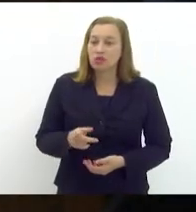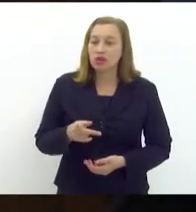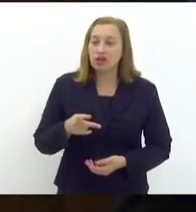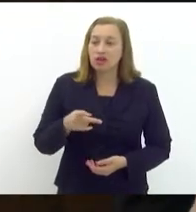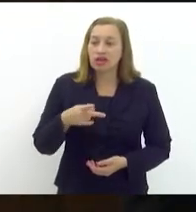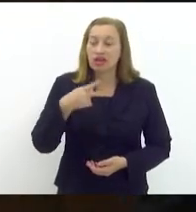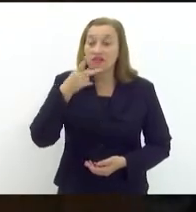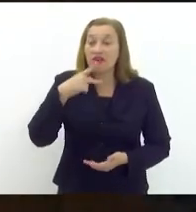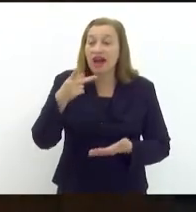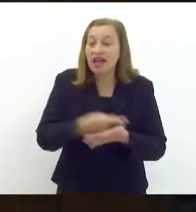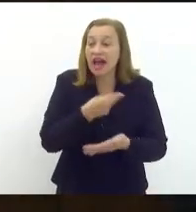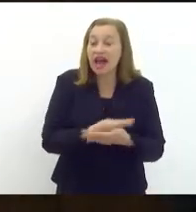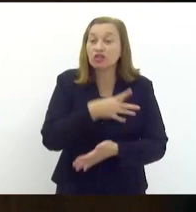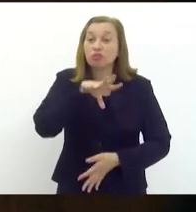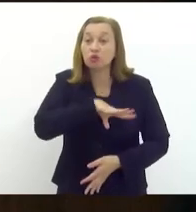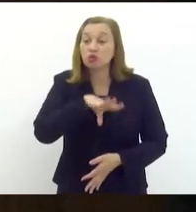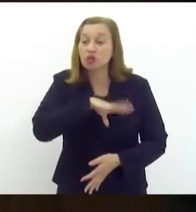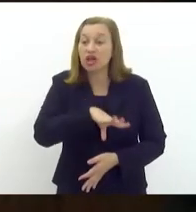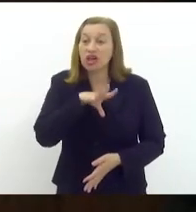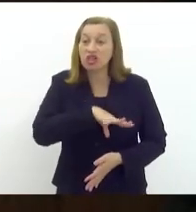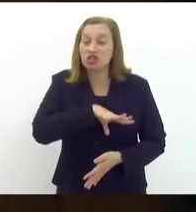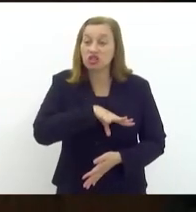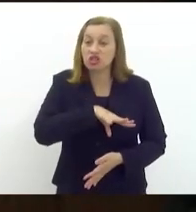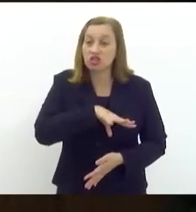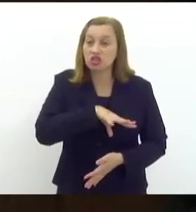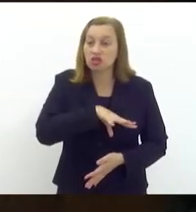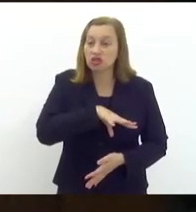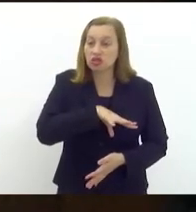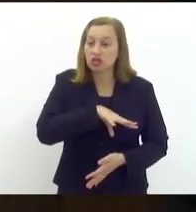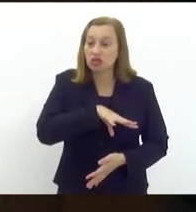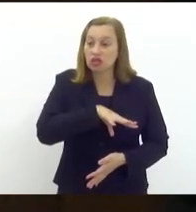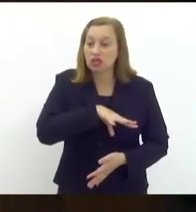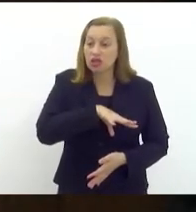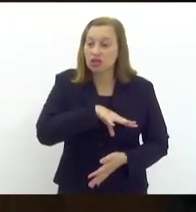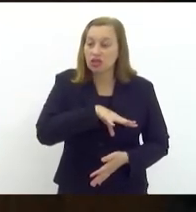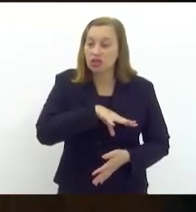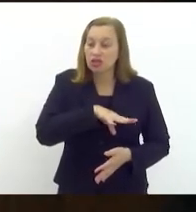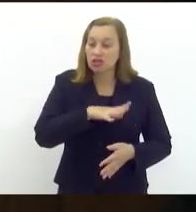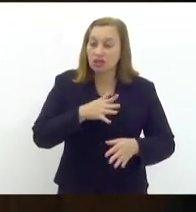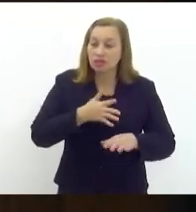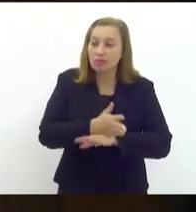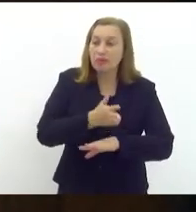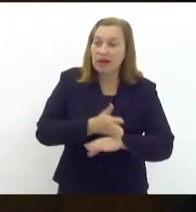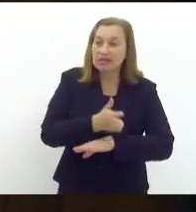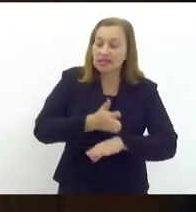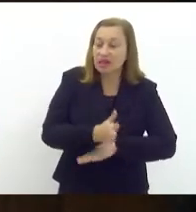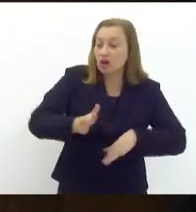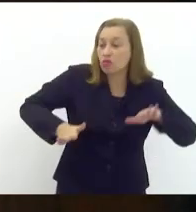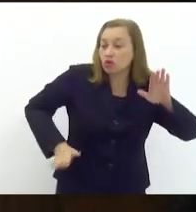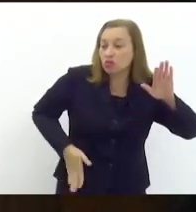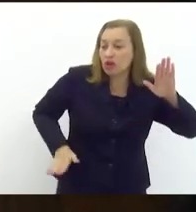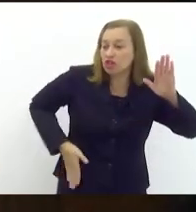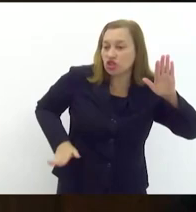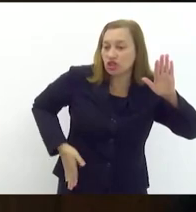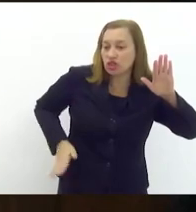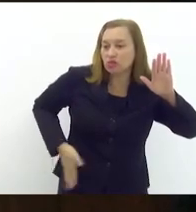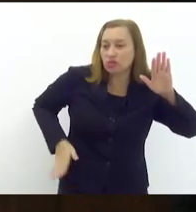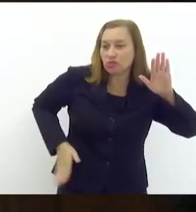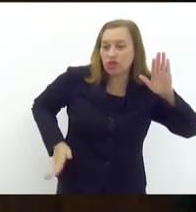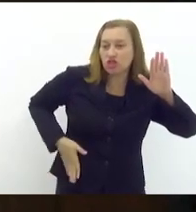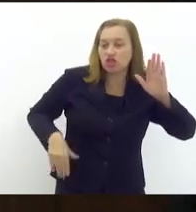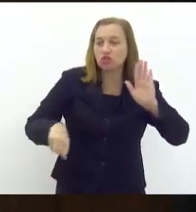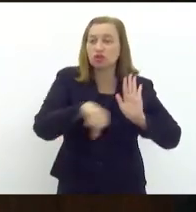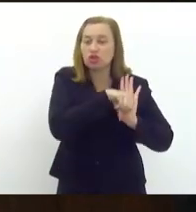a maior facção criminosa do Estado do Rio de Janeiro que é o comando vermelho Mc pose